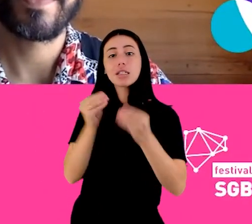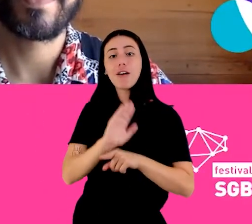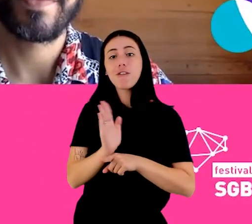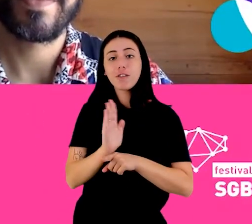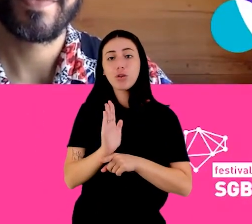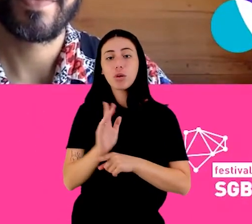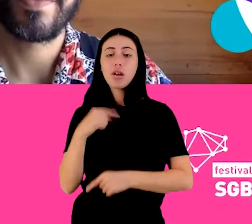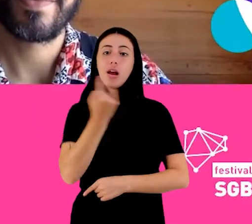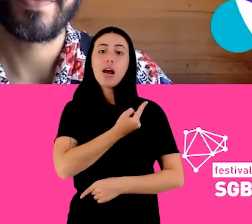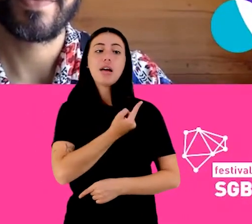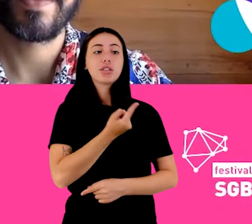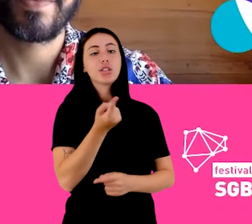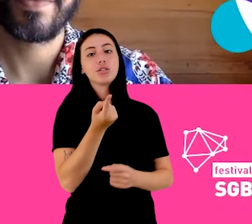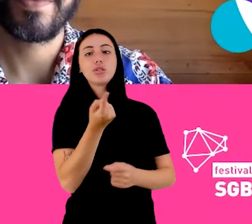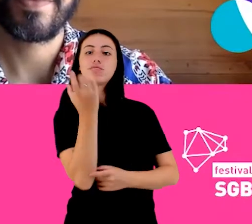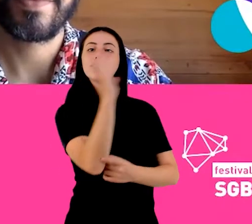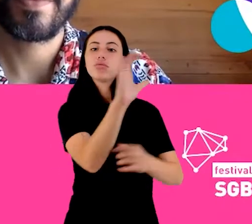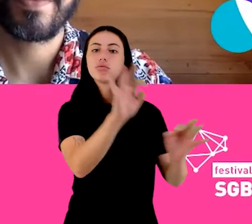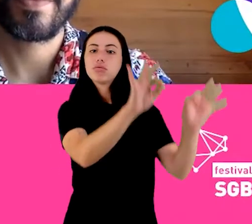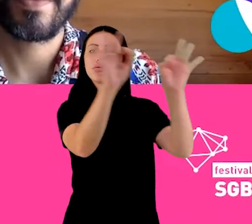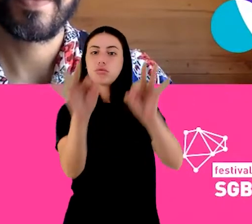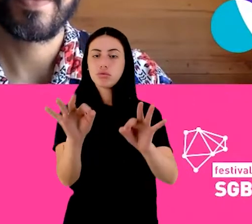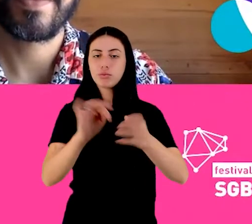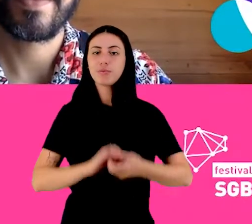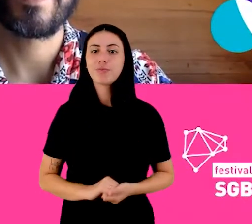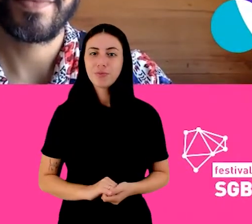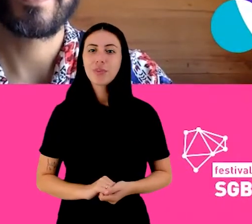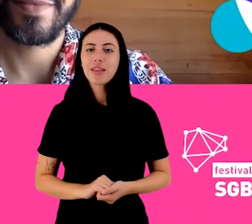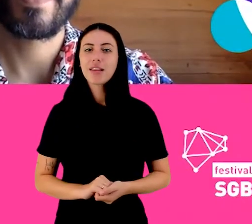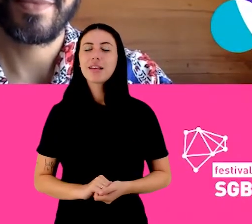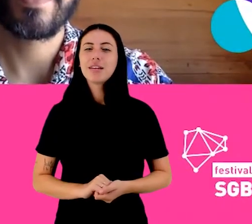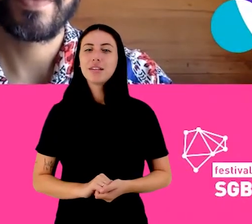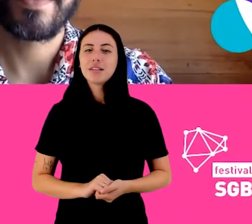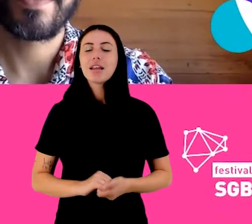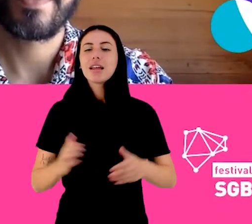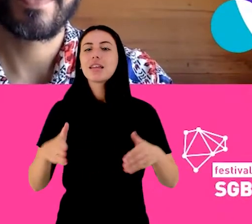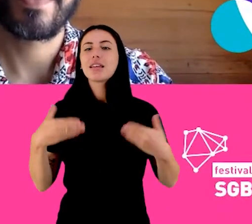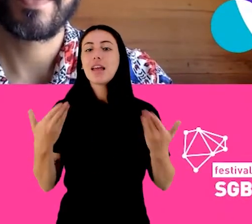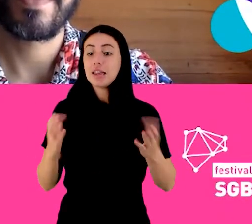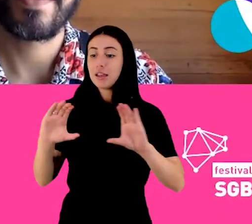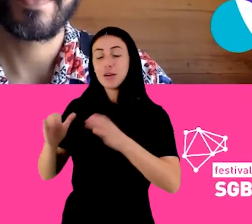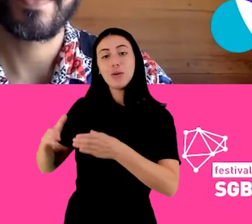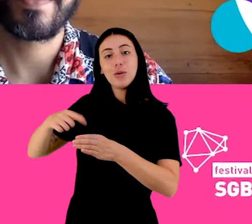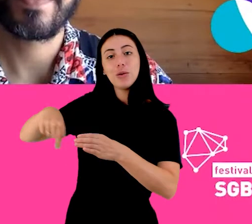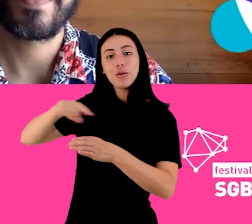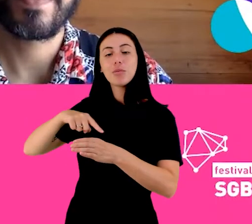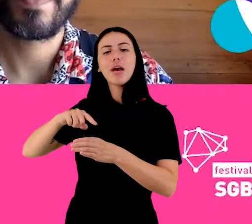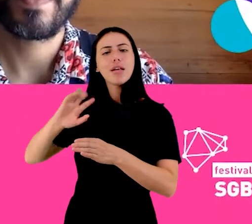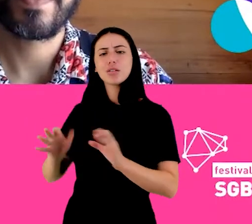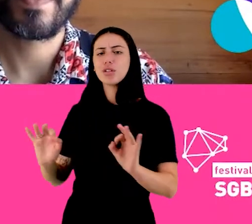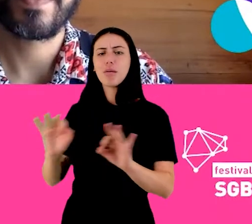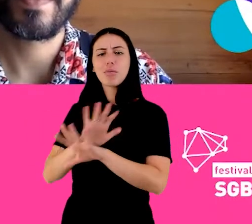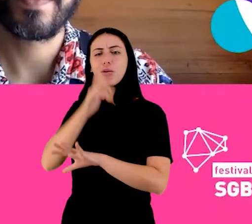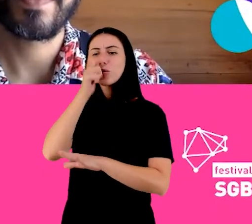Eles falaram, olha, a gente vai dar a estrutura, a gente dá a organização, a gente colabora com